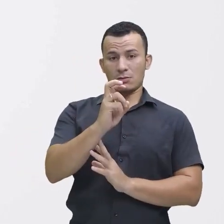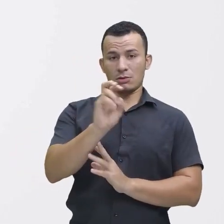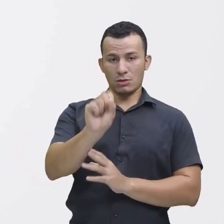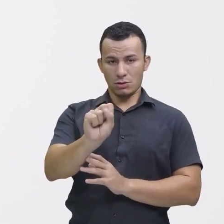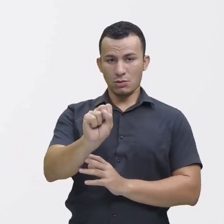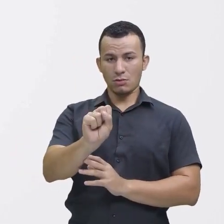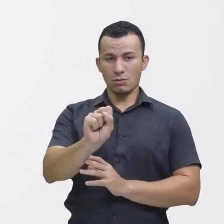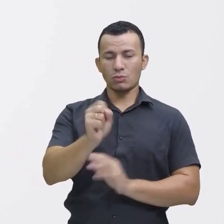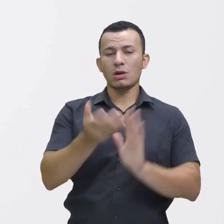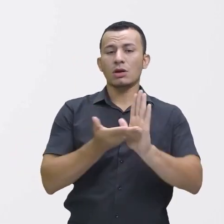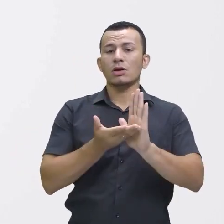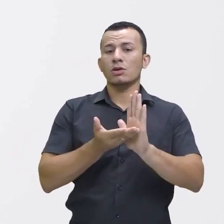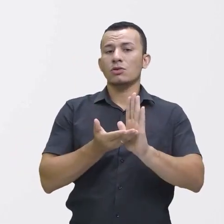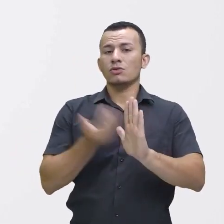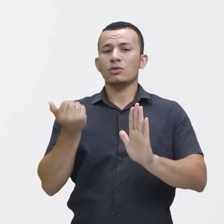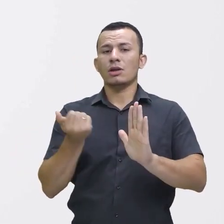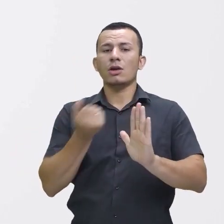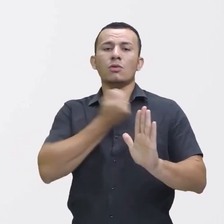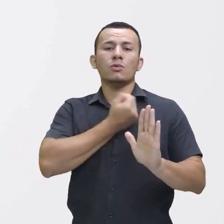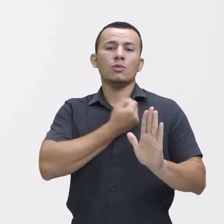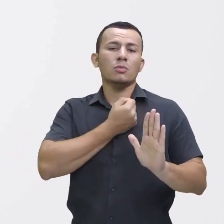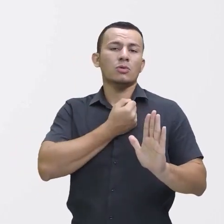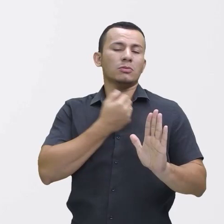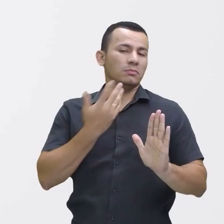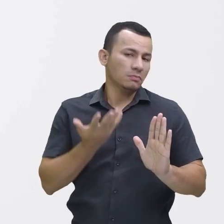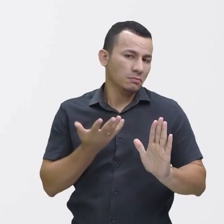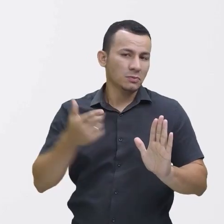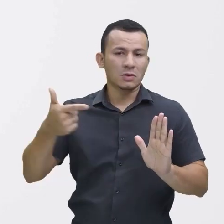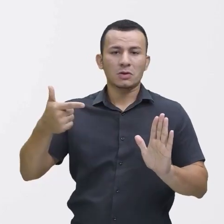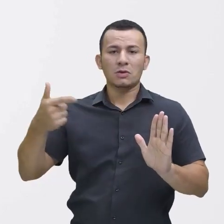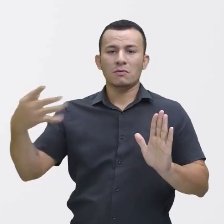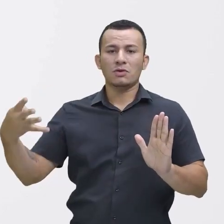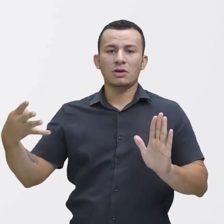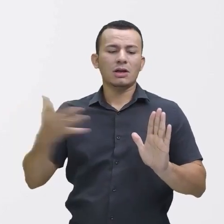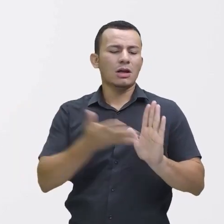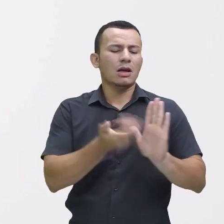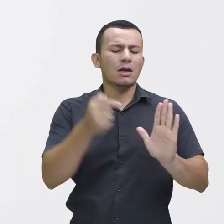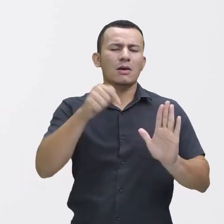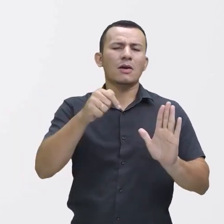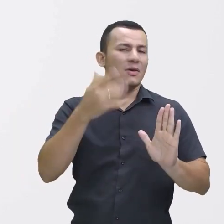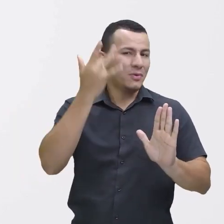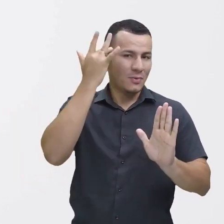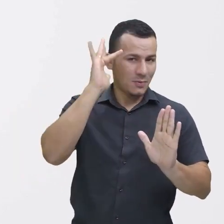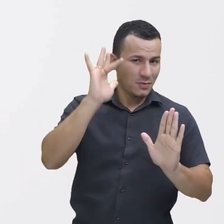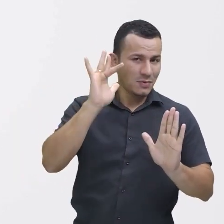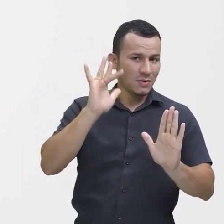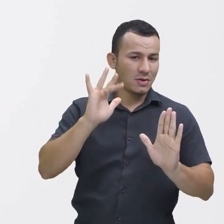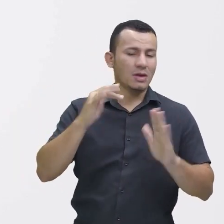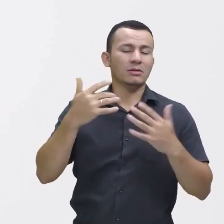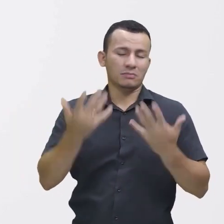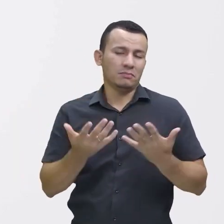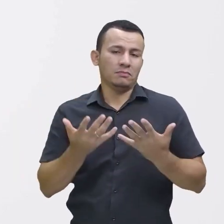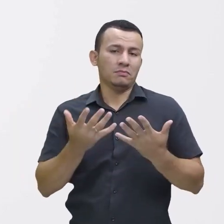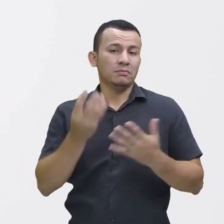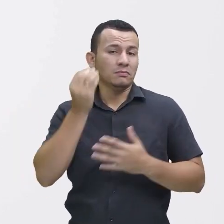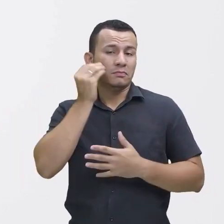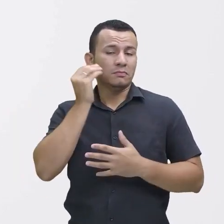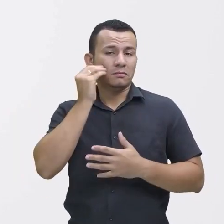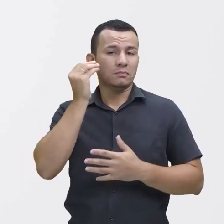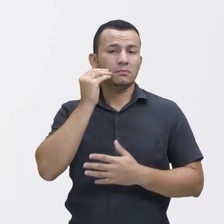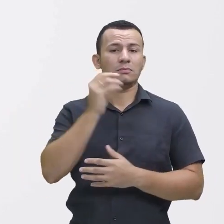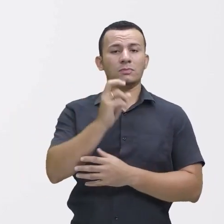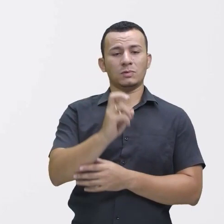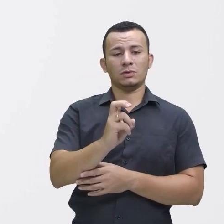e retirei uma quantidade, ficou com 23, eu não sei qual é a quantidade, eu vou subtrair por 23. O resultado